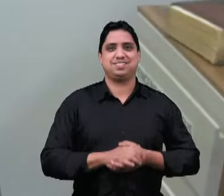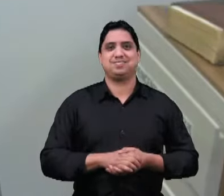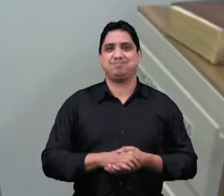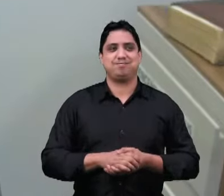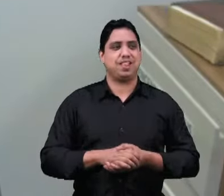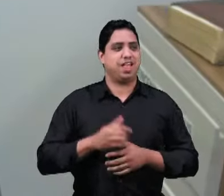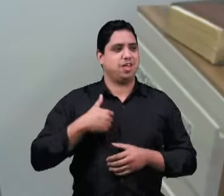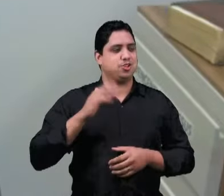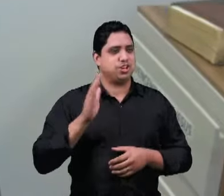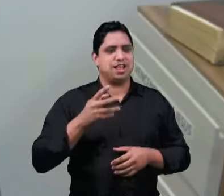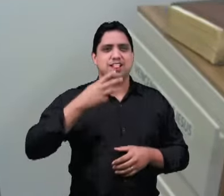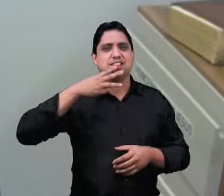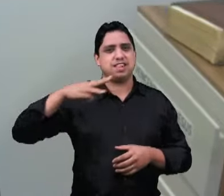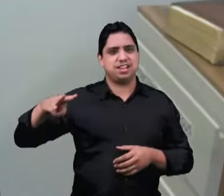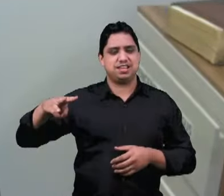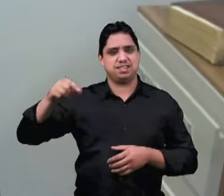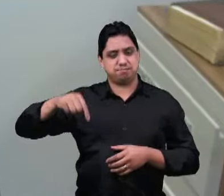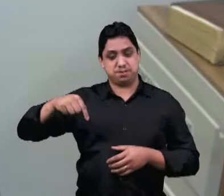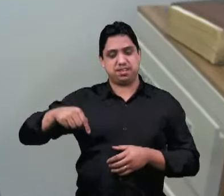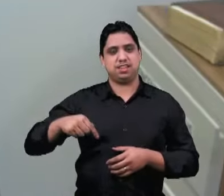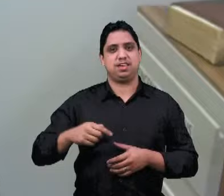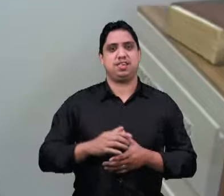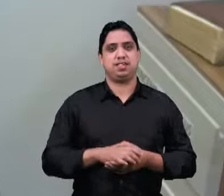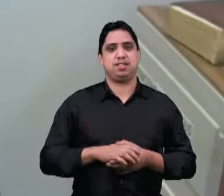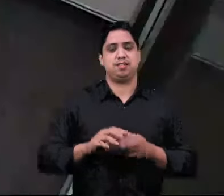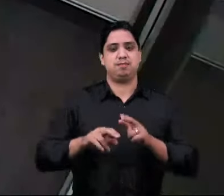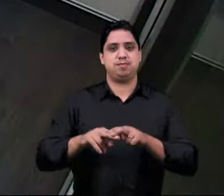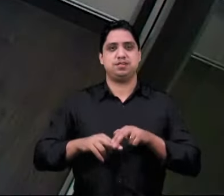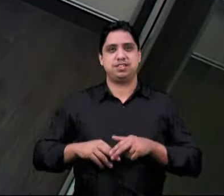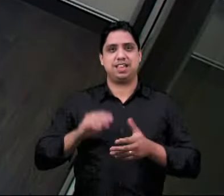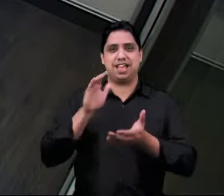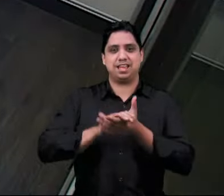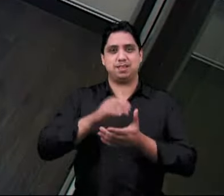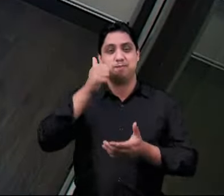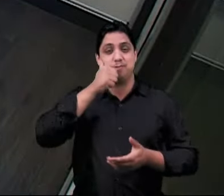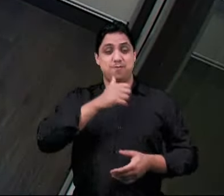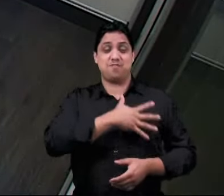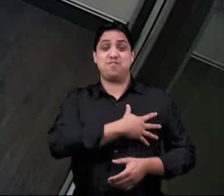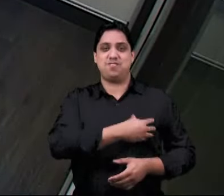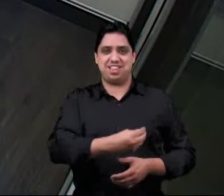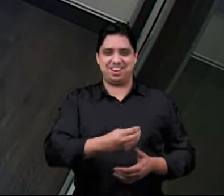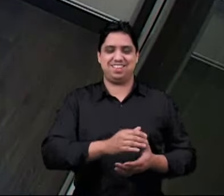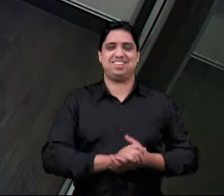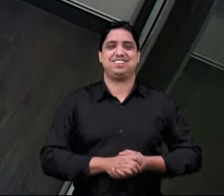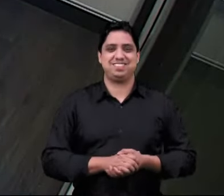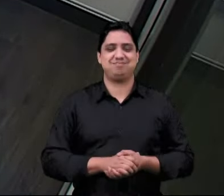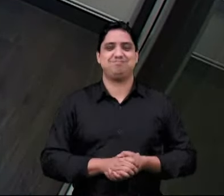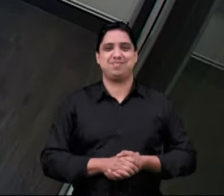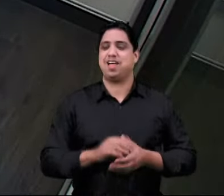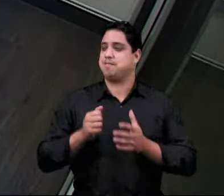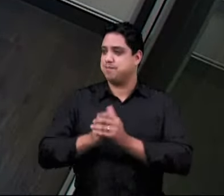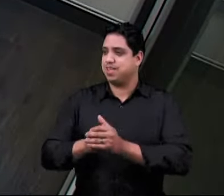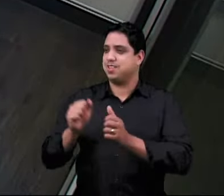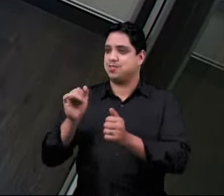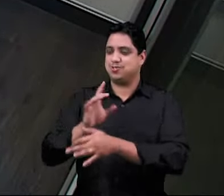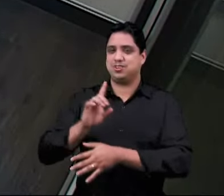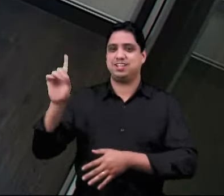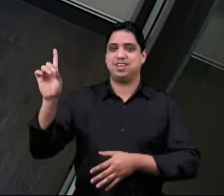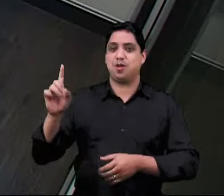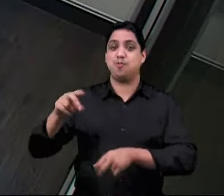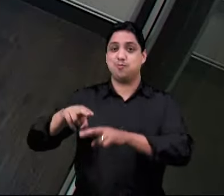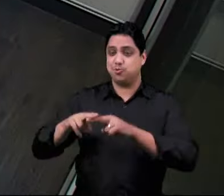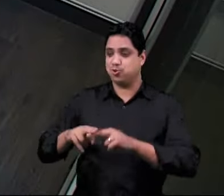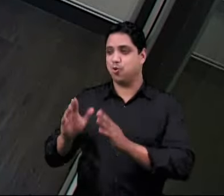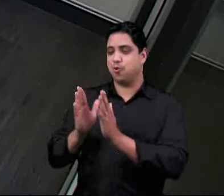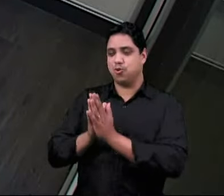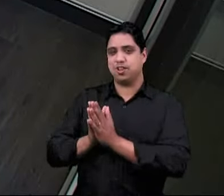Fiquei 3 semanas. Ficou 3 semanas. Por causa do casamento da minha filha. Amém, glória a Deus. Estaremos aí. Mais um motivo, né? Que os irmãos estejam